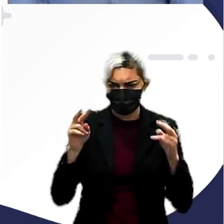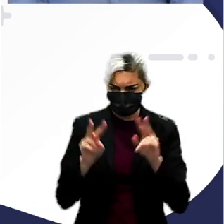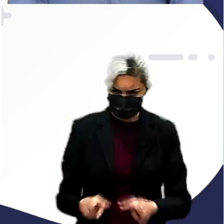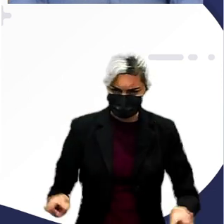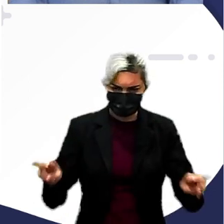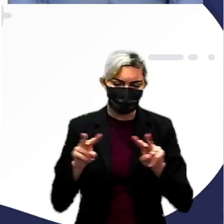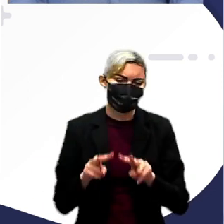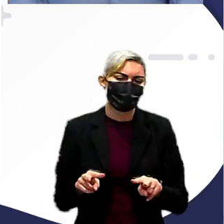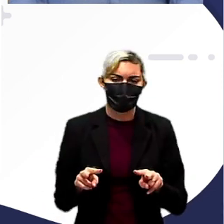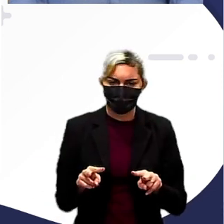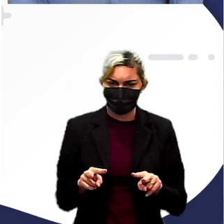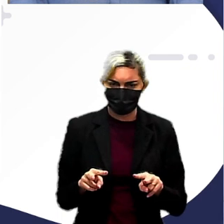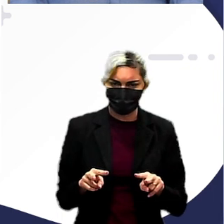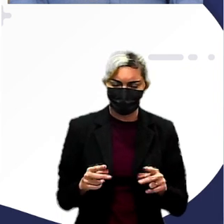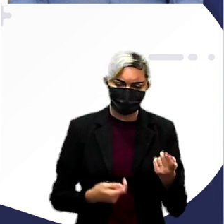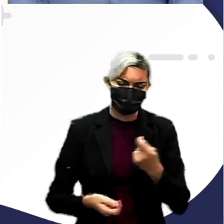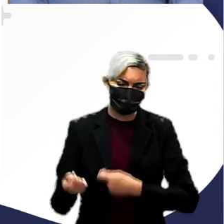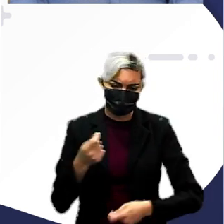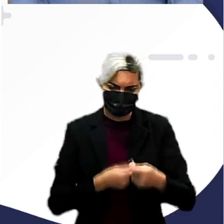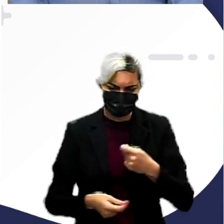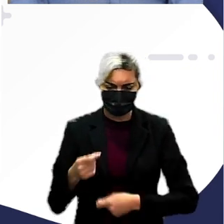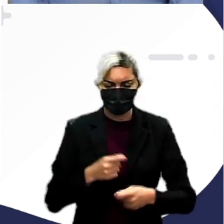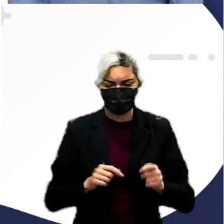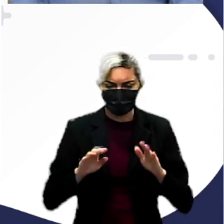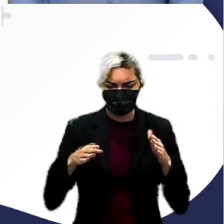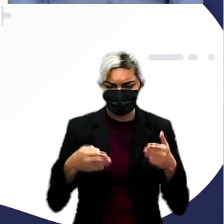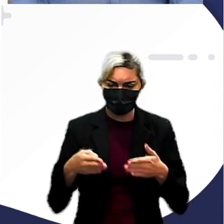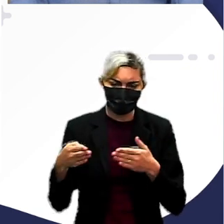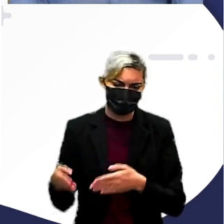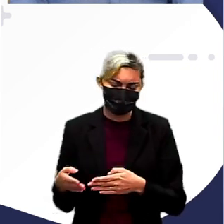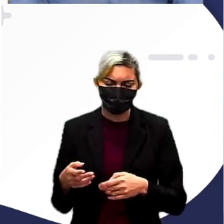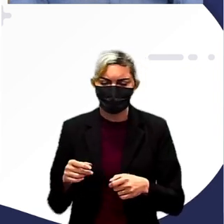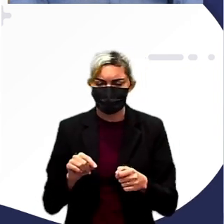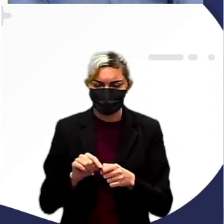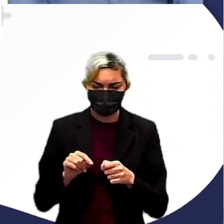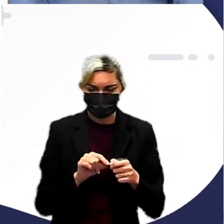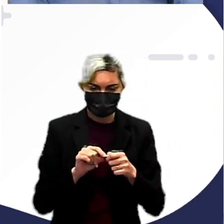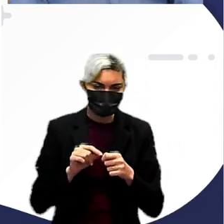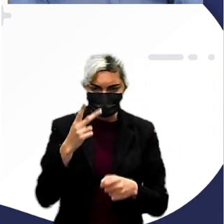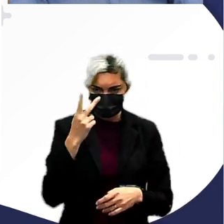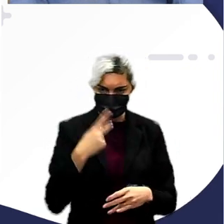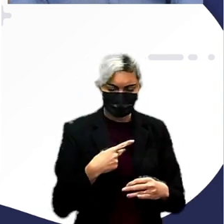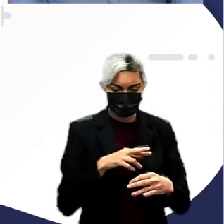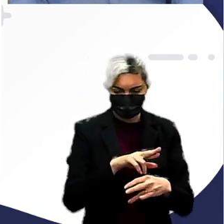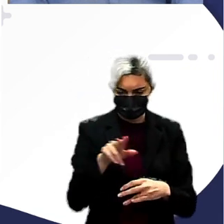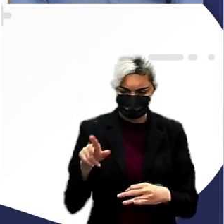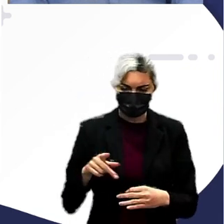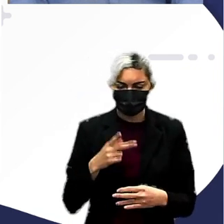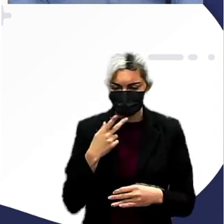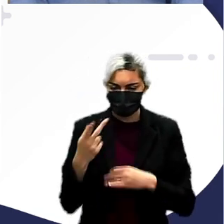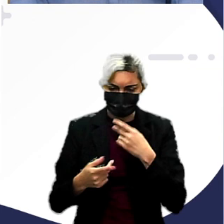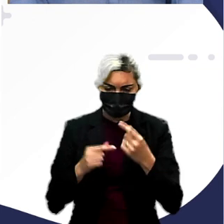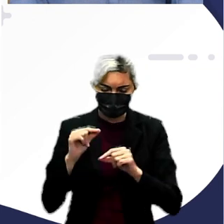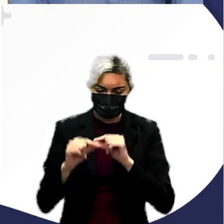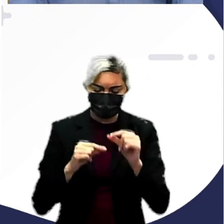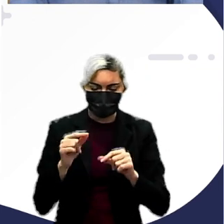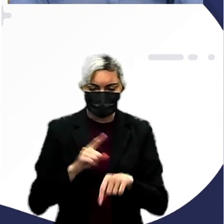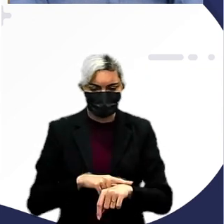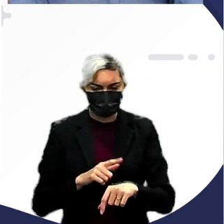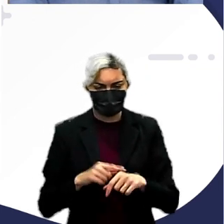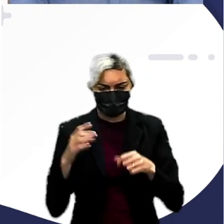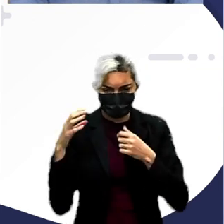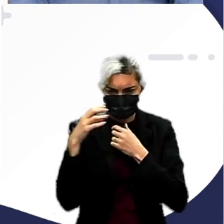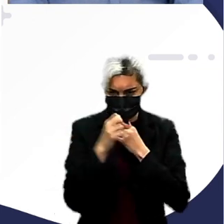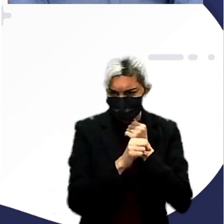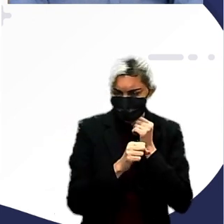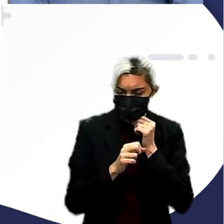aí de negócios estão muito focadas aí em produtos de forma personalizada, eu falei nisso há pouco tempo, rapidez